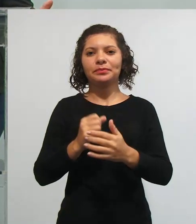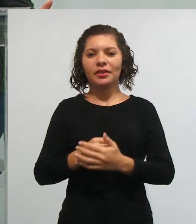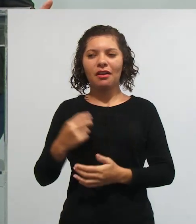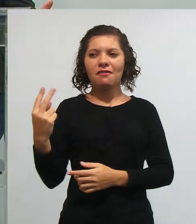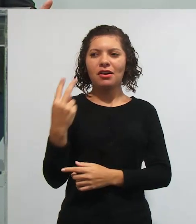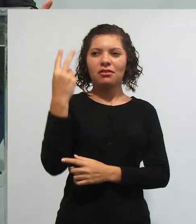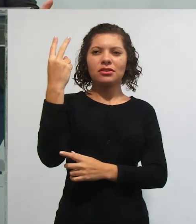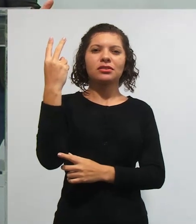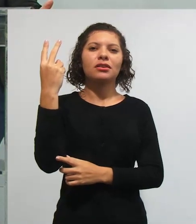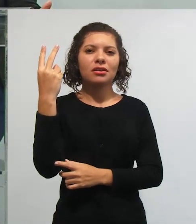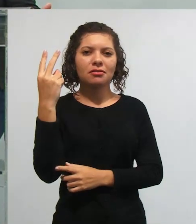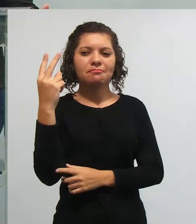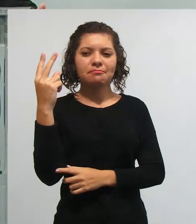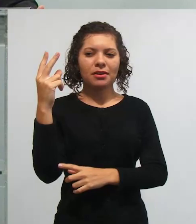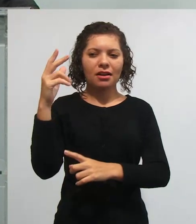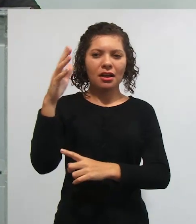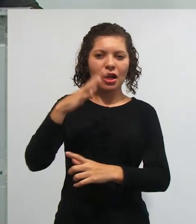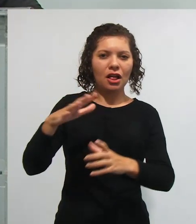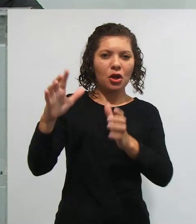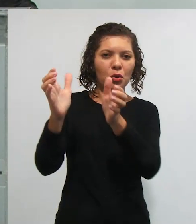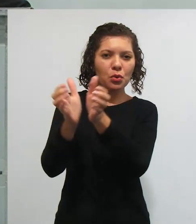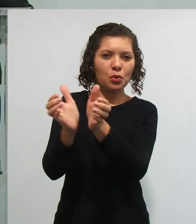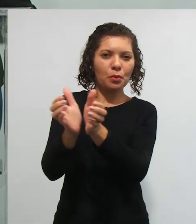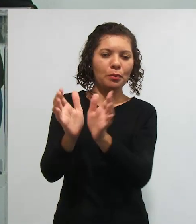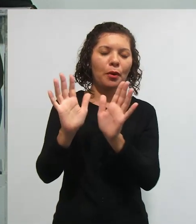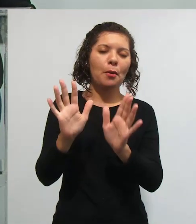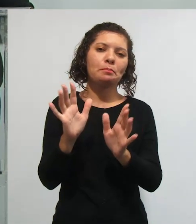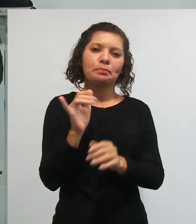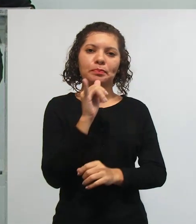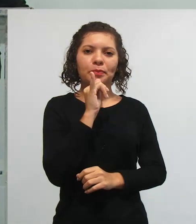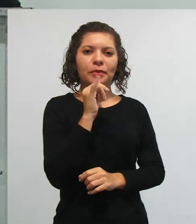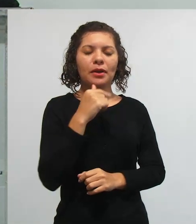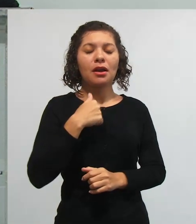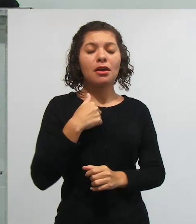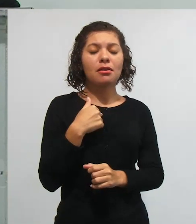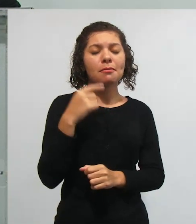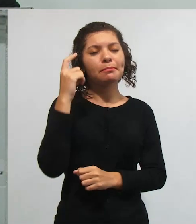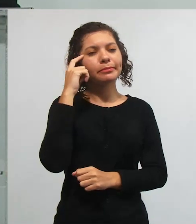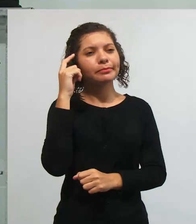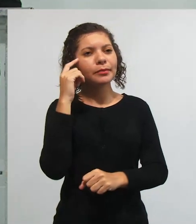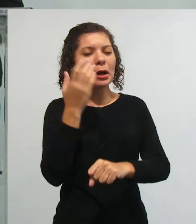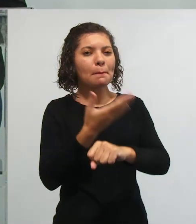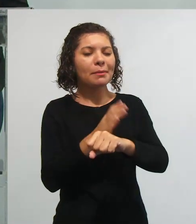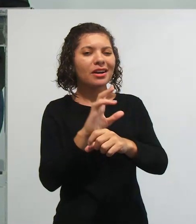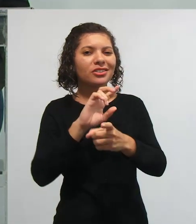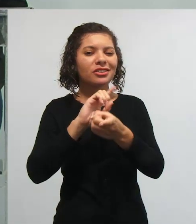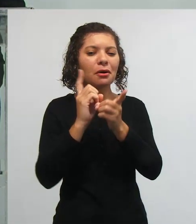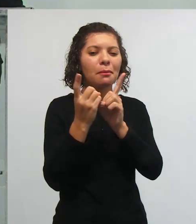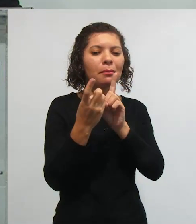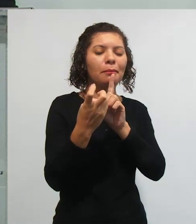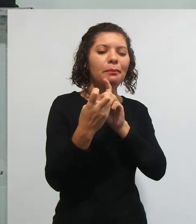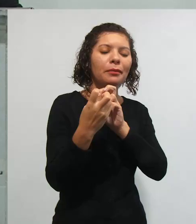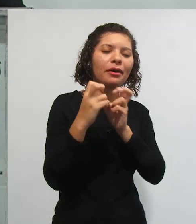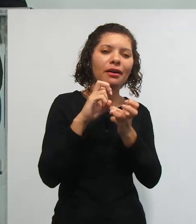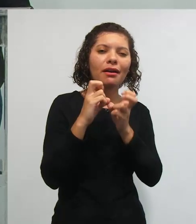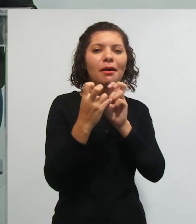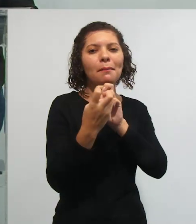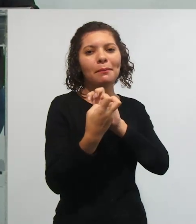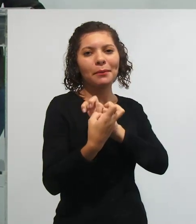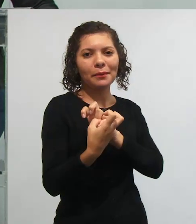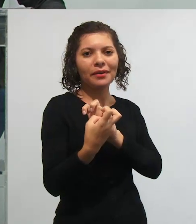crítica a isso vamos pensar vou fazer uma prática de capoeira na escola para promover